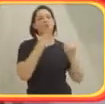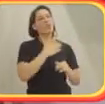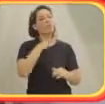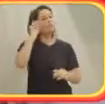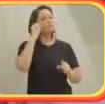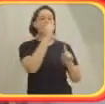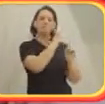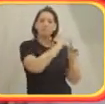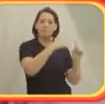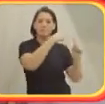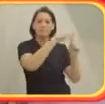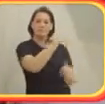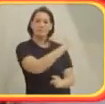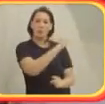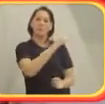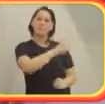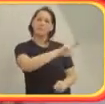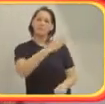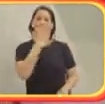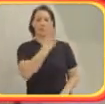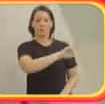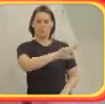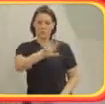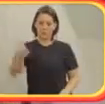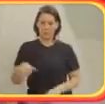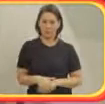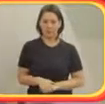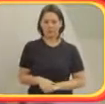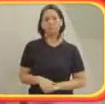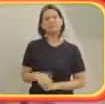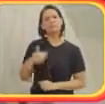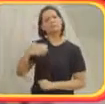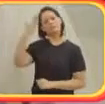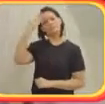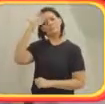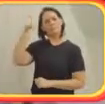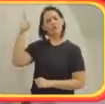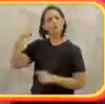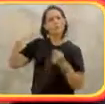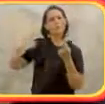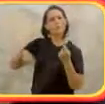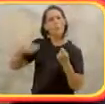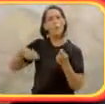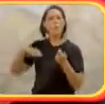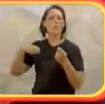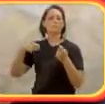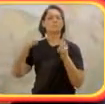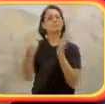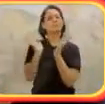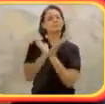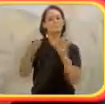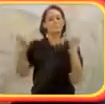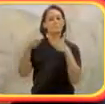e eu sou eclético, eu gosto de ouvir tudo um pouco, de cada estilo. Eu fiquei sabendo que